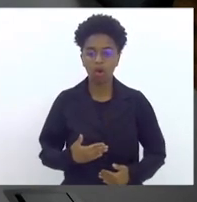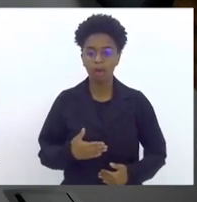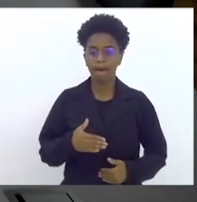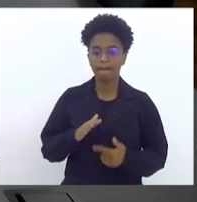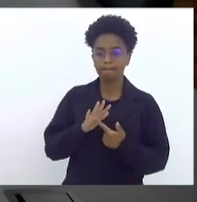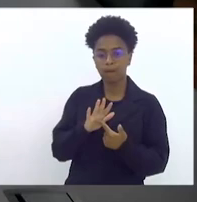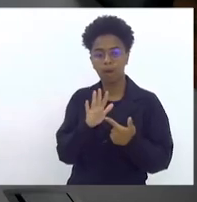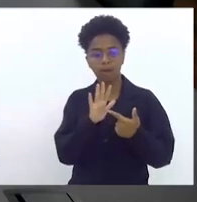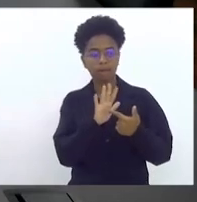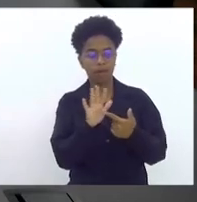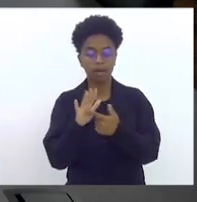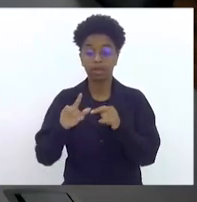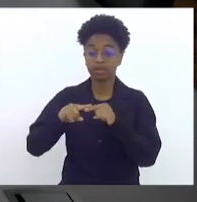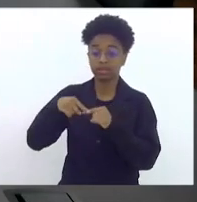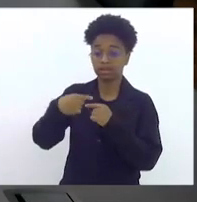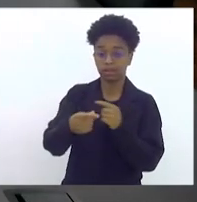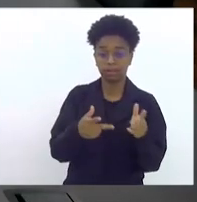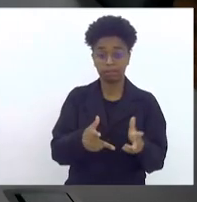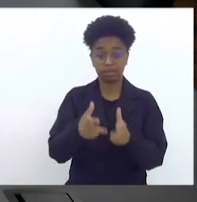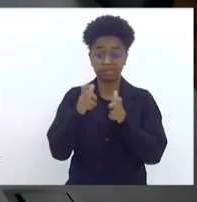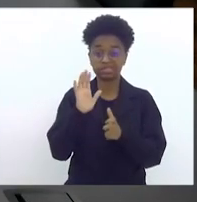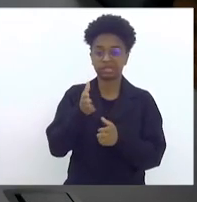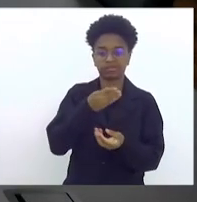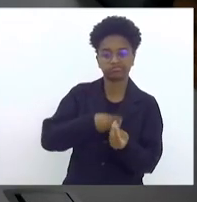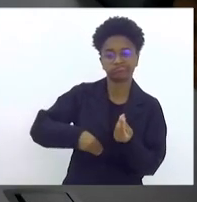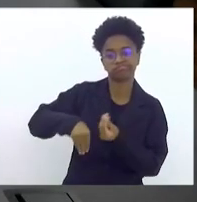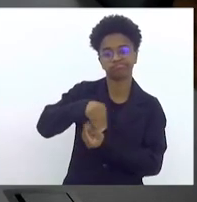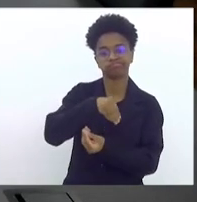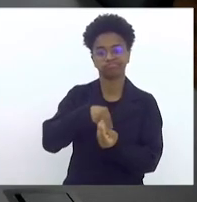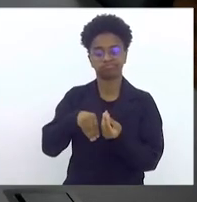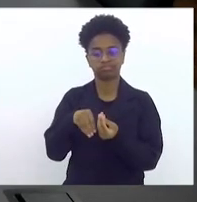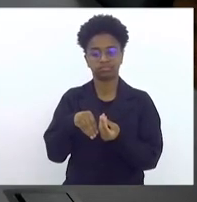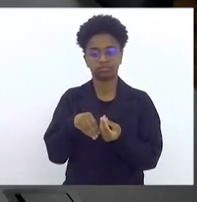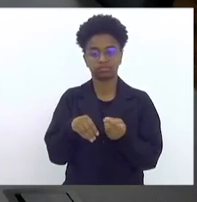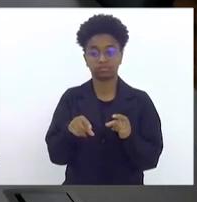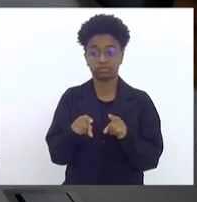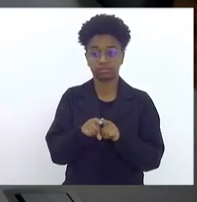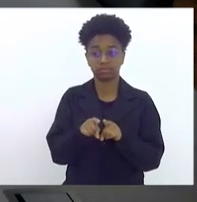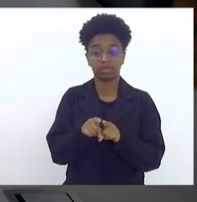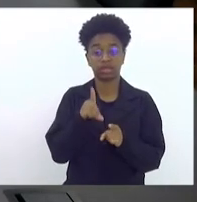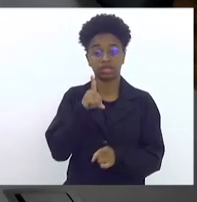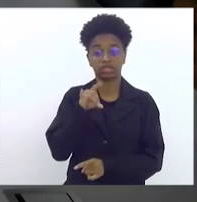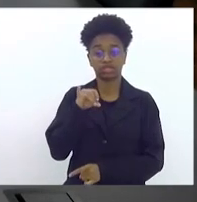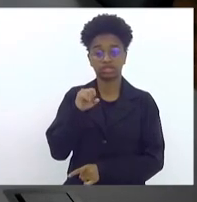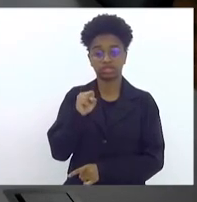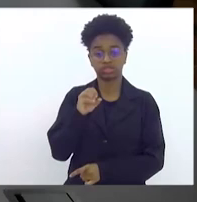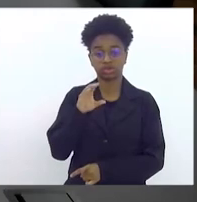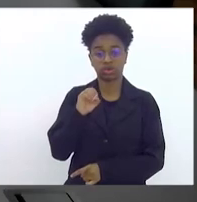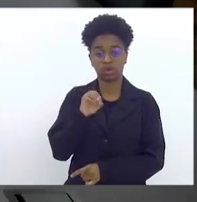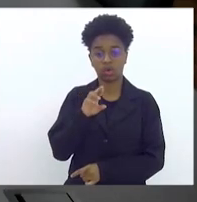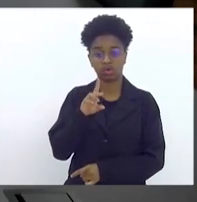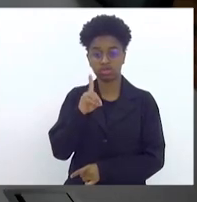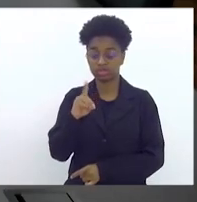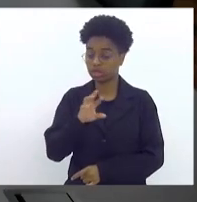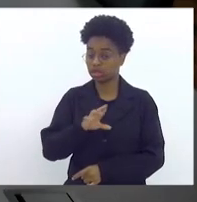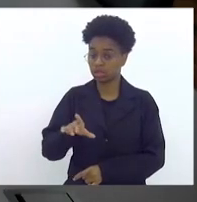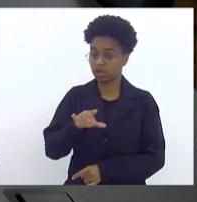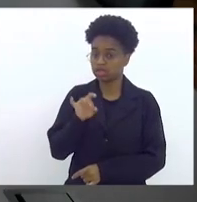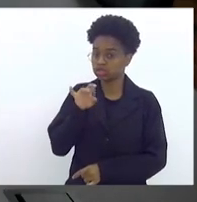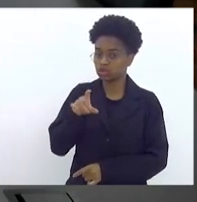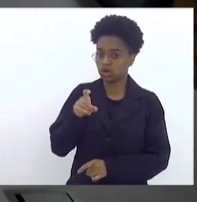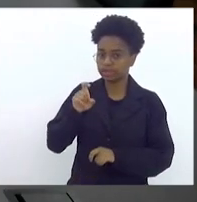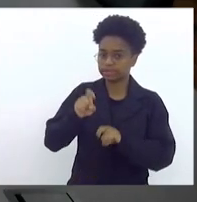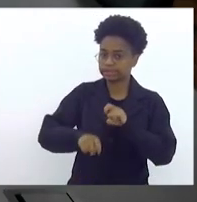e quando ela se vê ela já tá tão envolvida e a parte vai muito além da exposição do sexo né